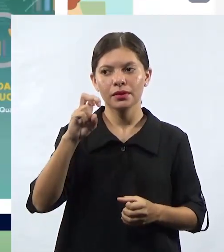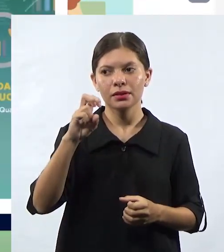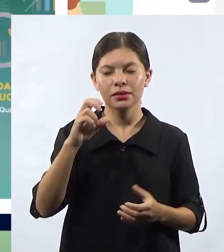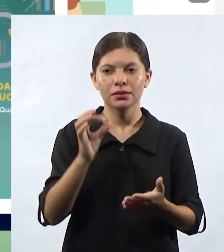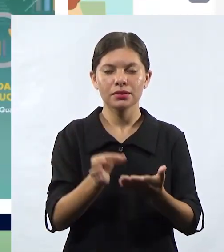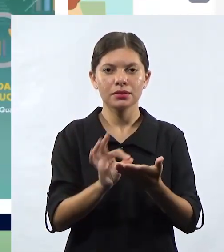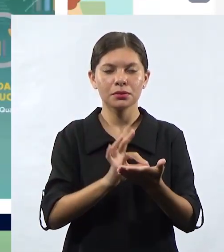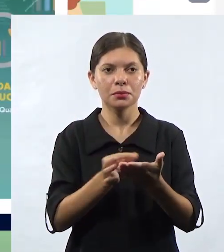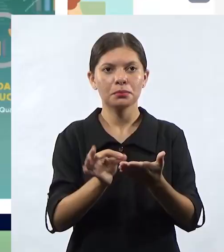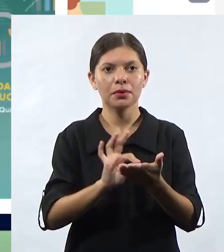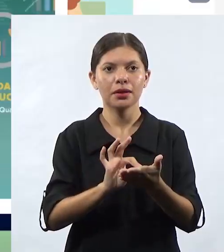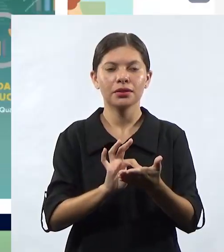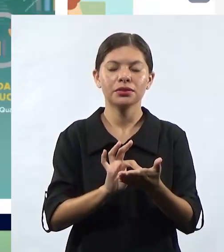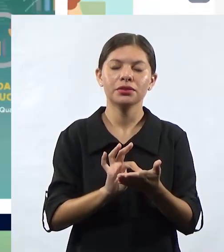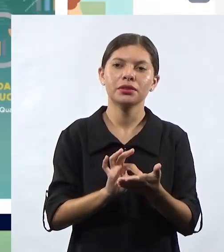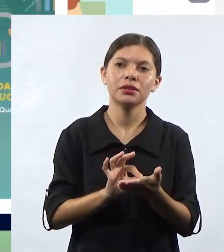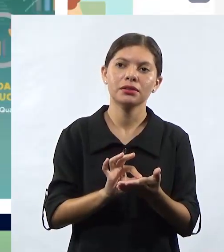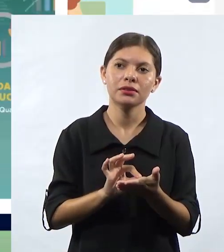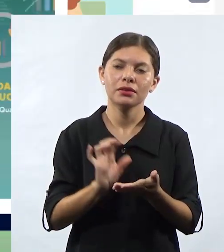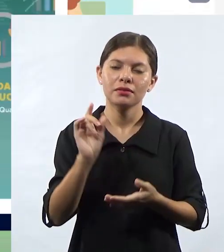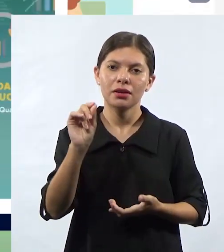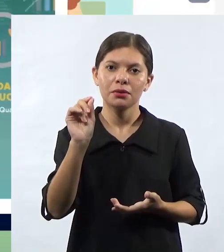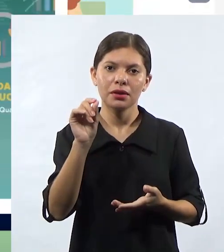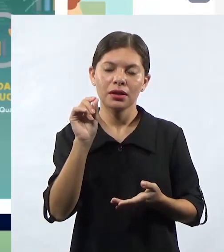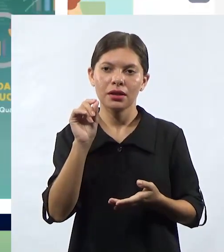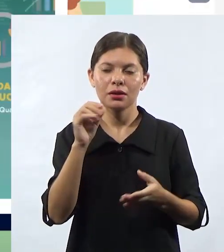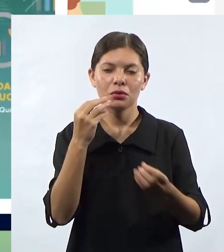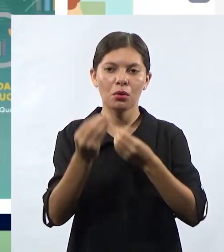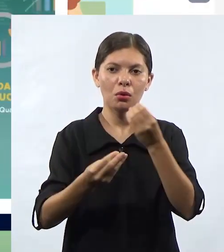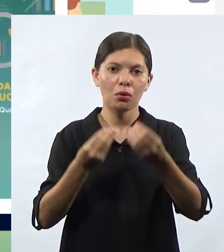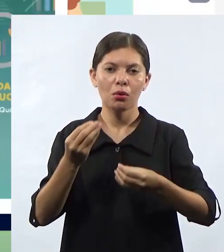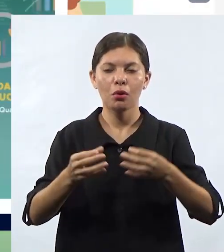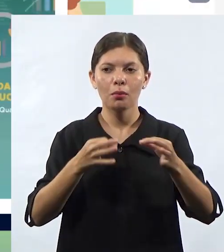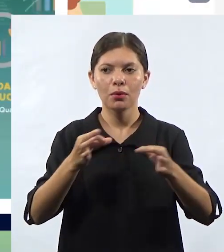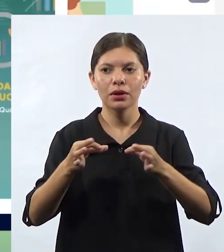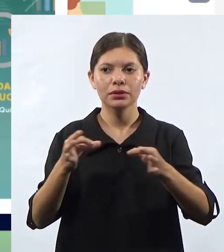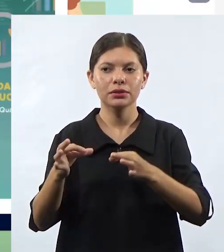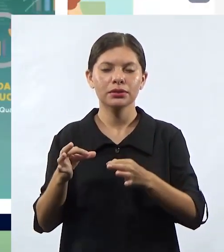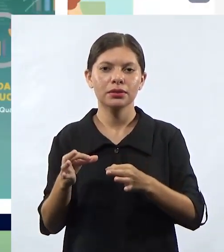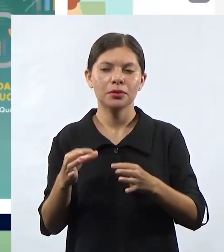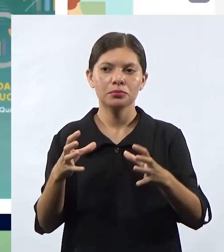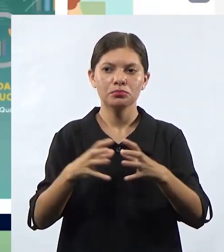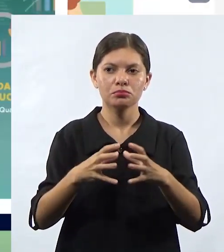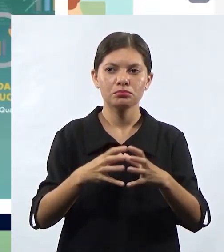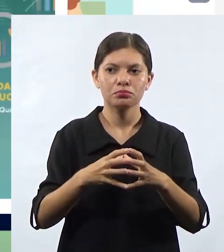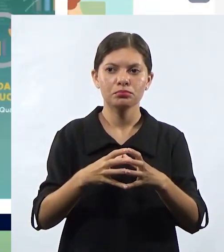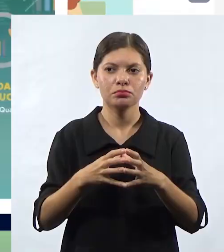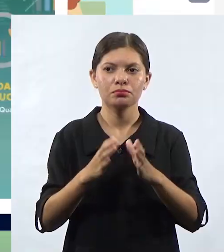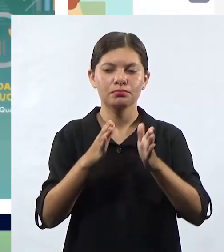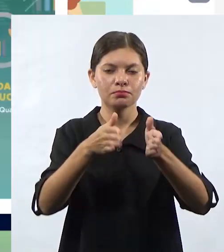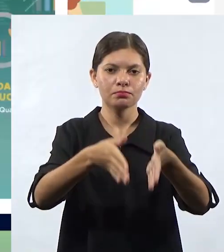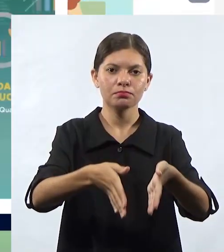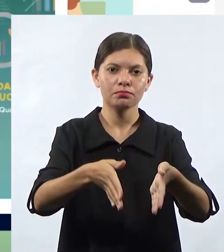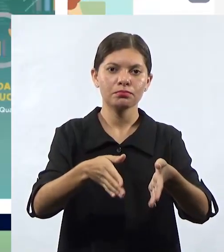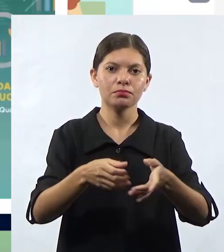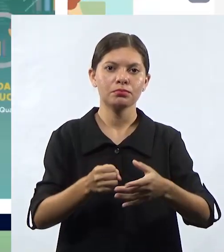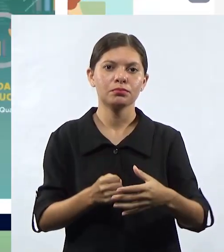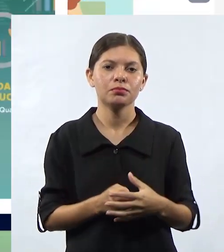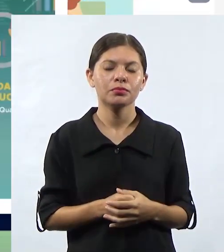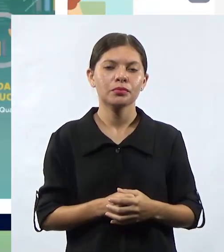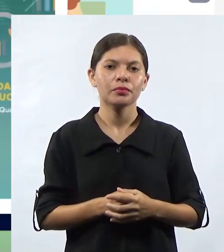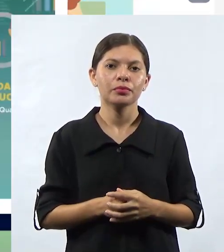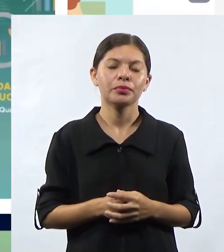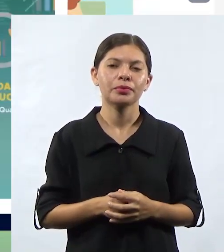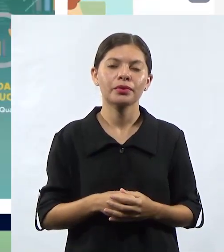sobre as orientações de como organizar o grupo focal. Na pesquisa em educação, da Menga Ludwig, a gente vai